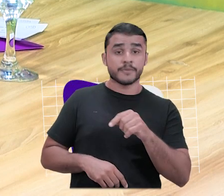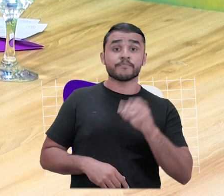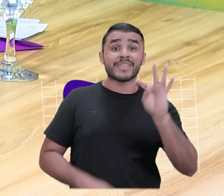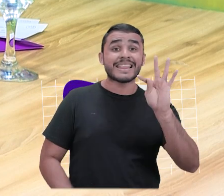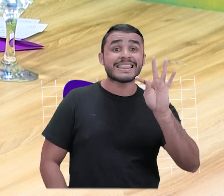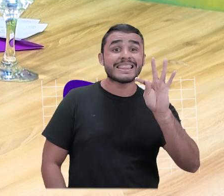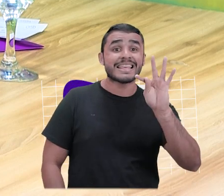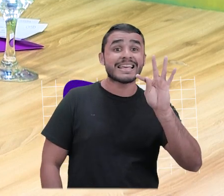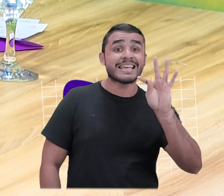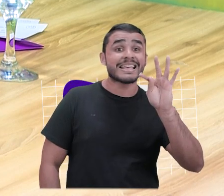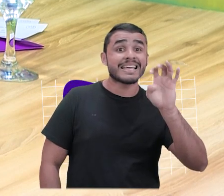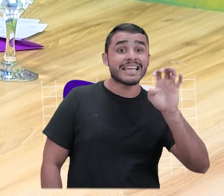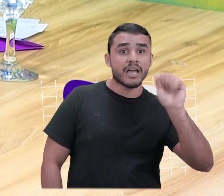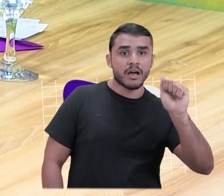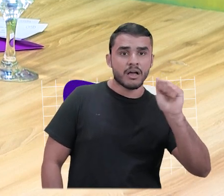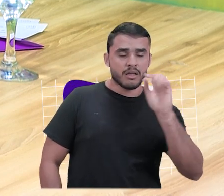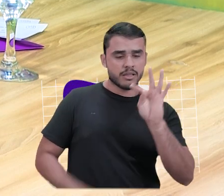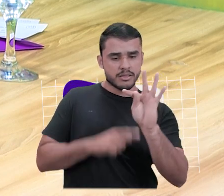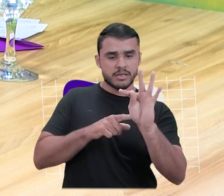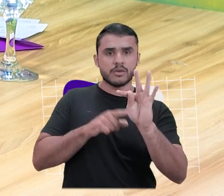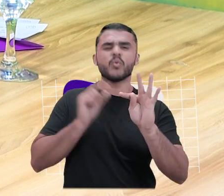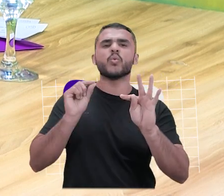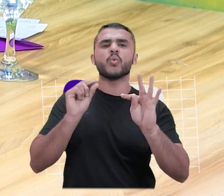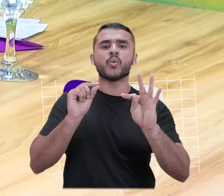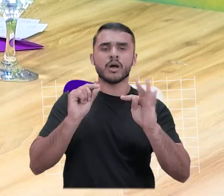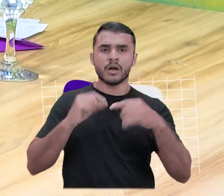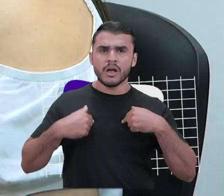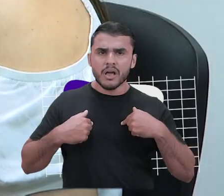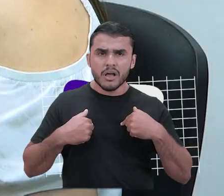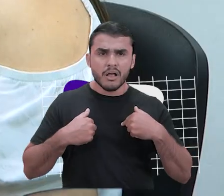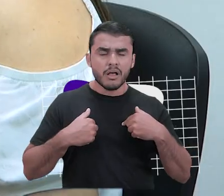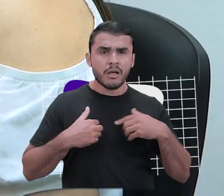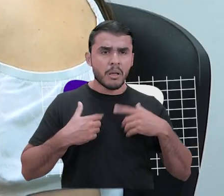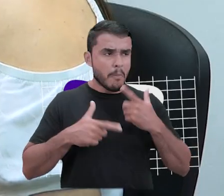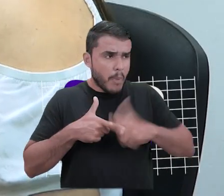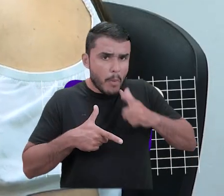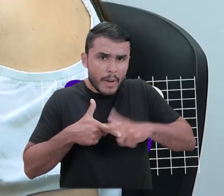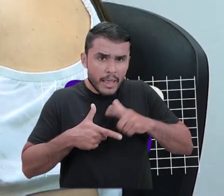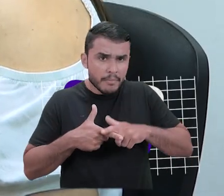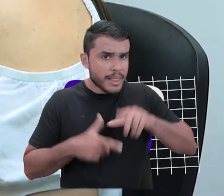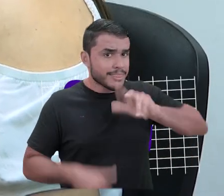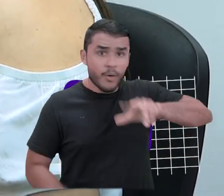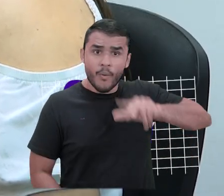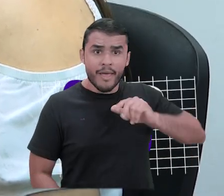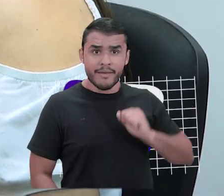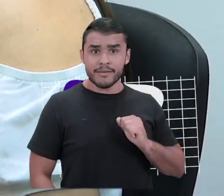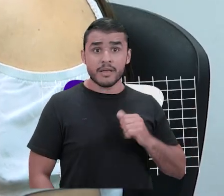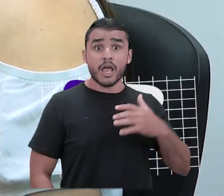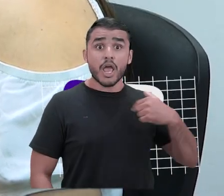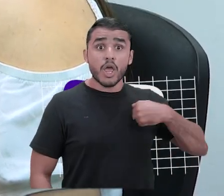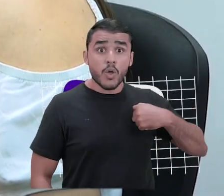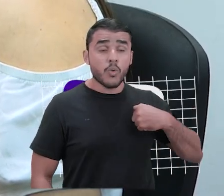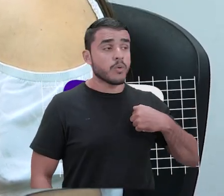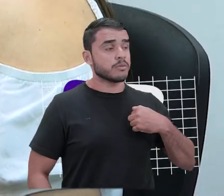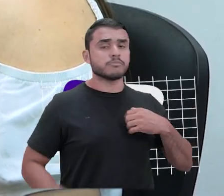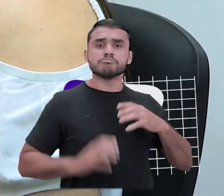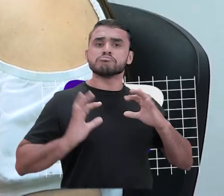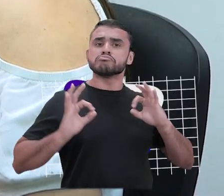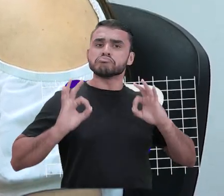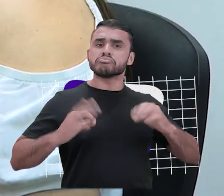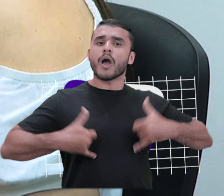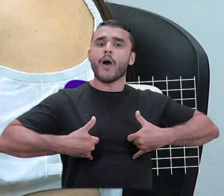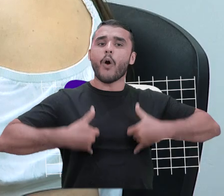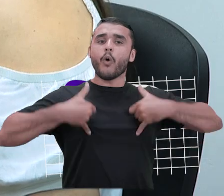o transtorno são os outros. Eu tô no espectro do autismo com orgulho. Tá até. É diferente, sobre né? Mas é